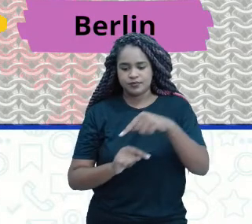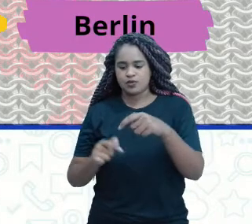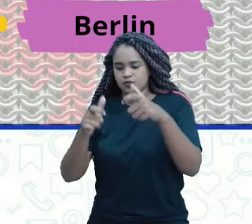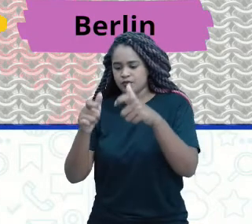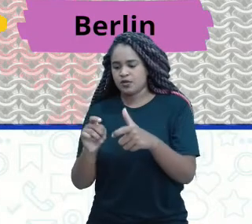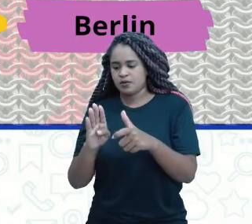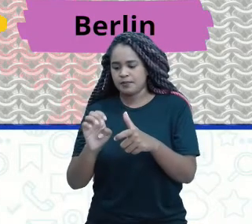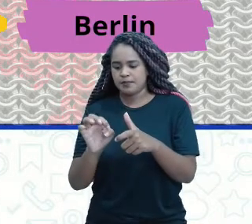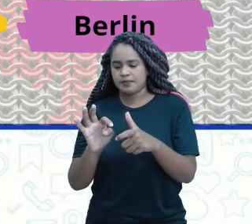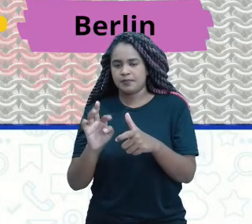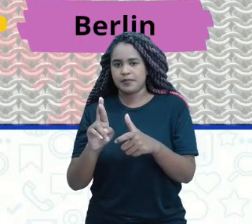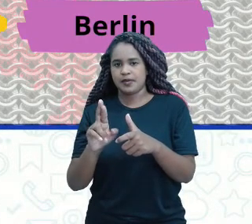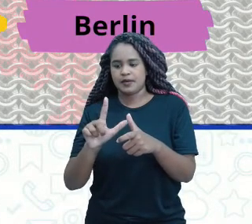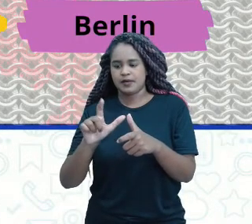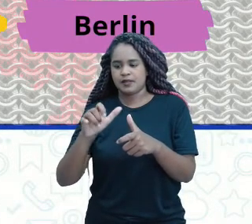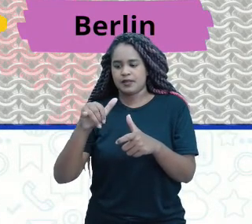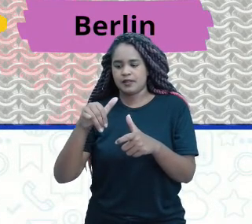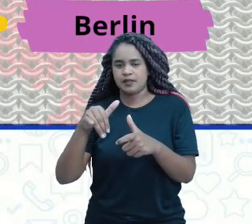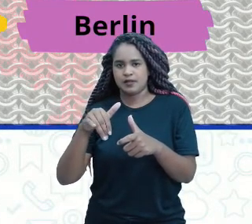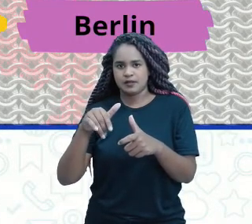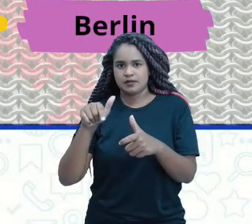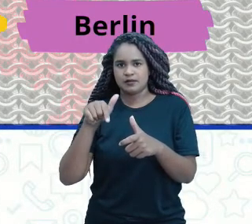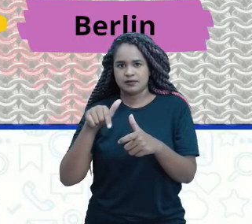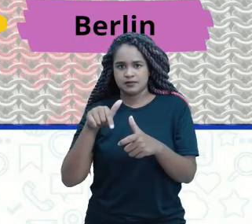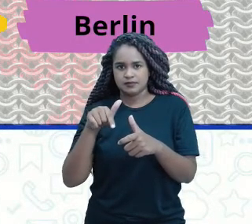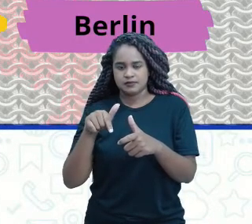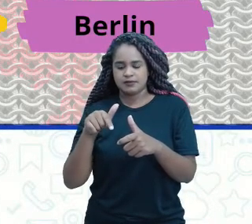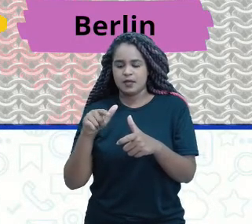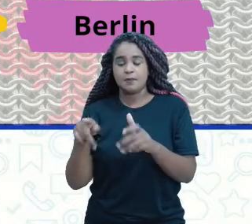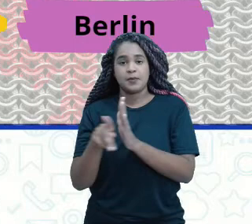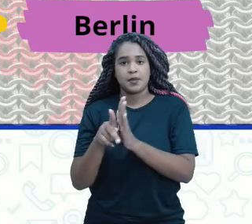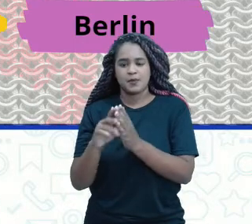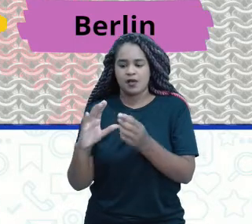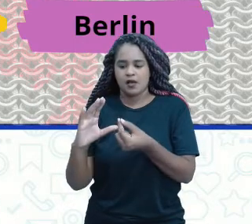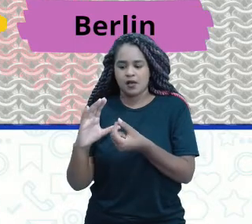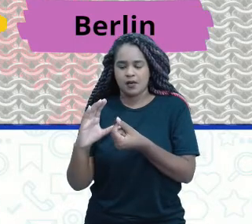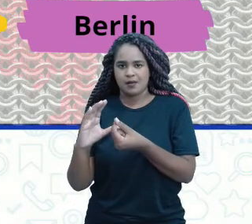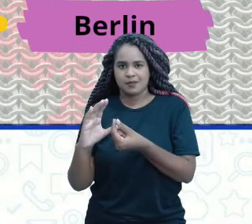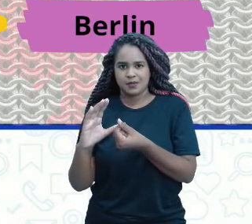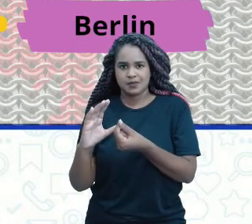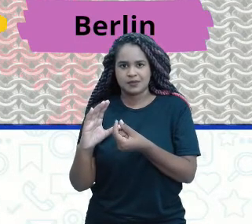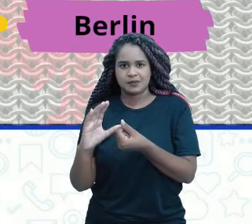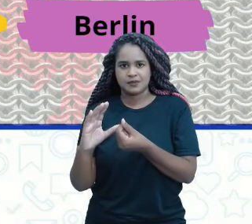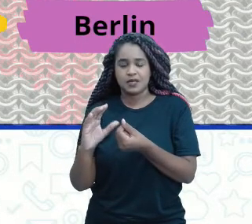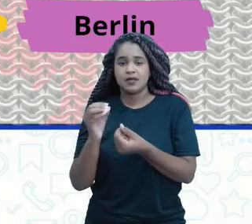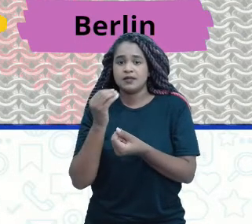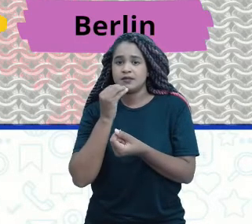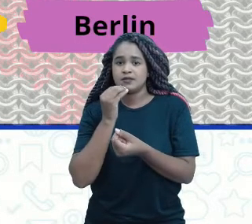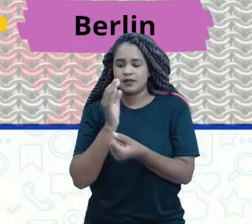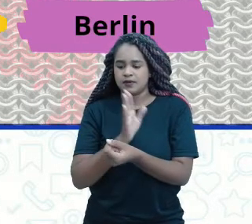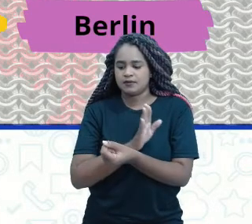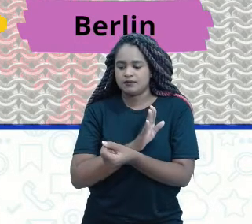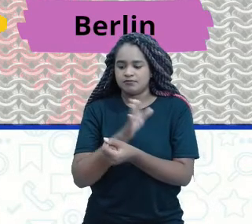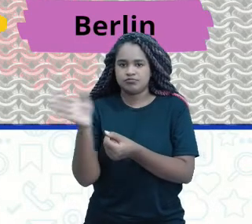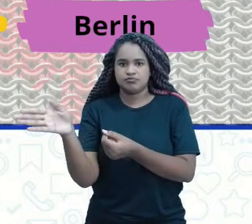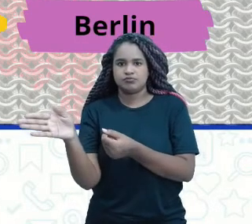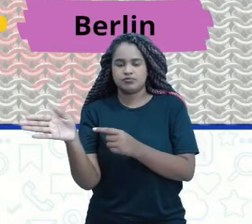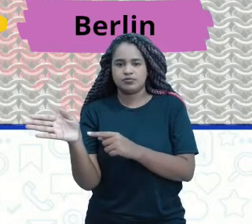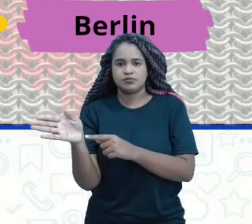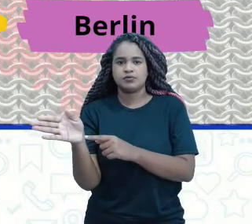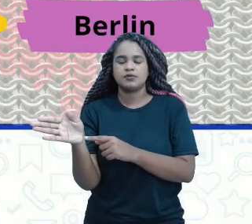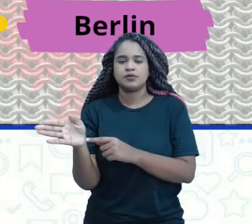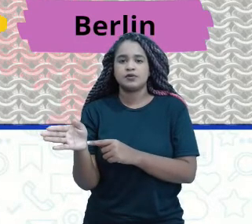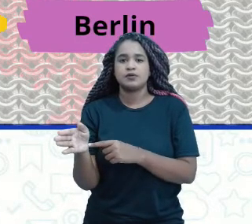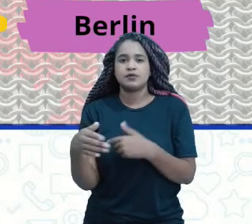parte capitalista, e de lá se passando, né, através de voo, já que a passagem de uma Alemanha para outra era muito complicada. Então, o